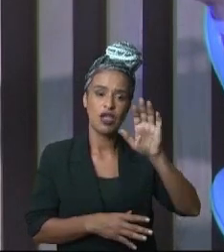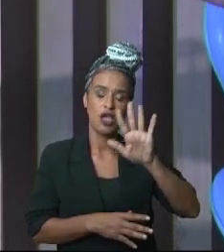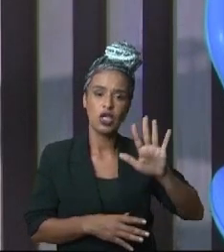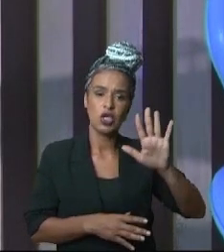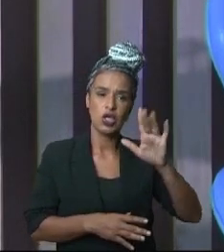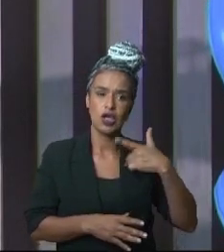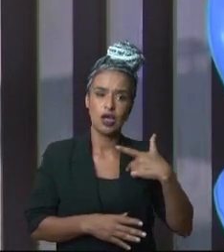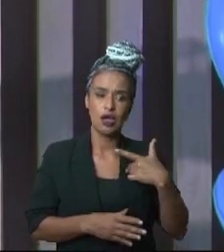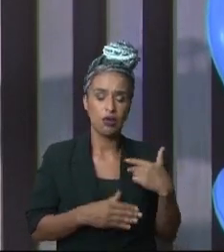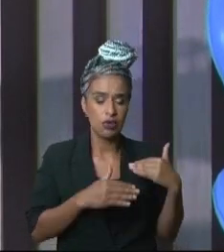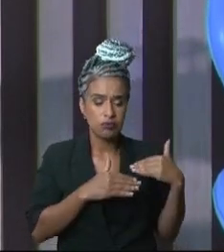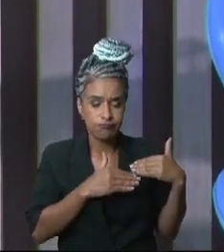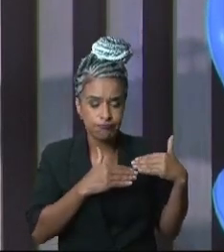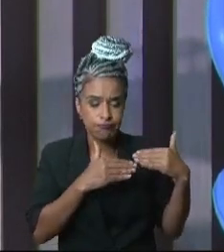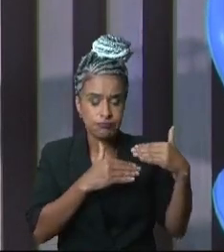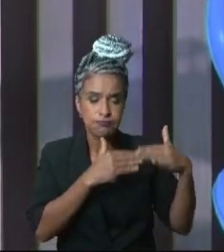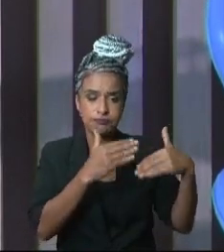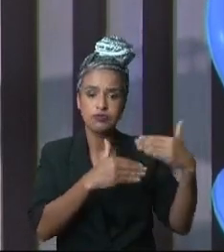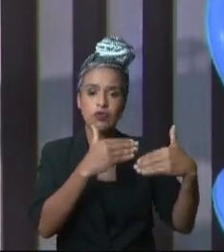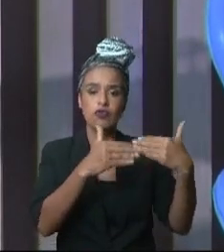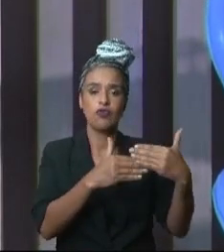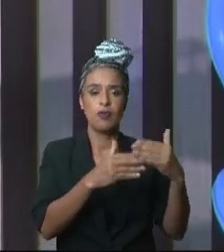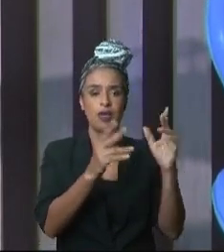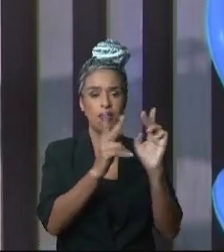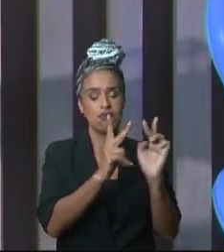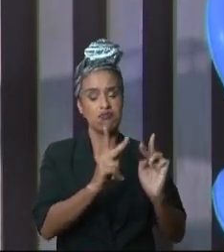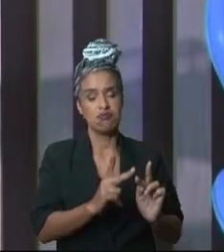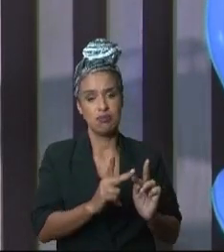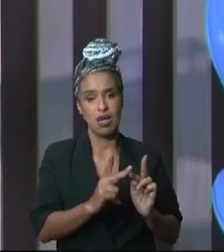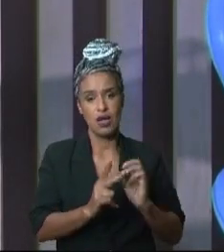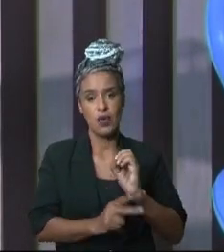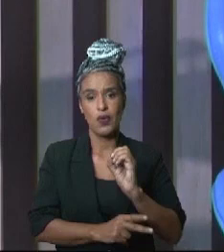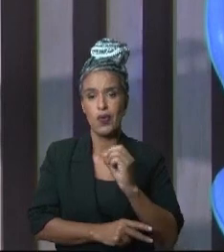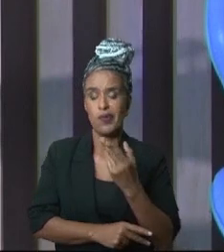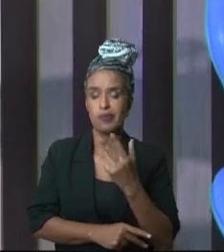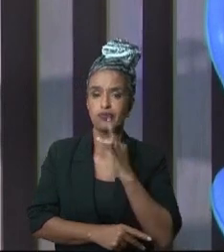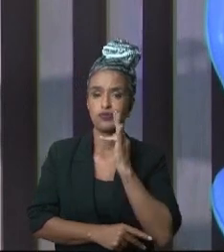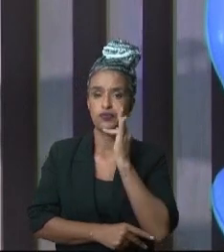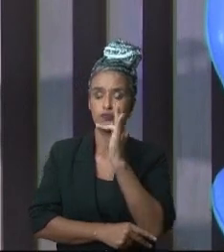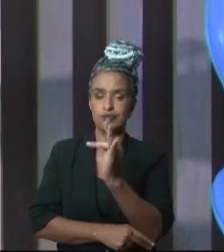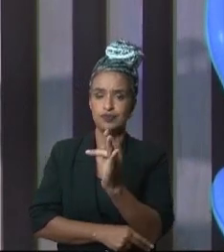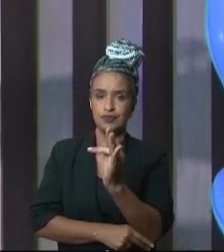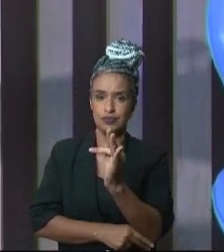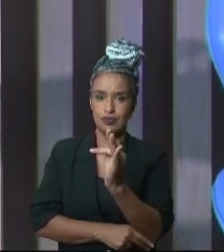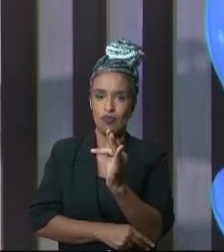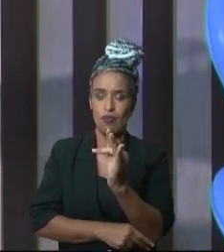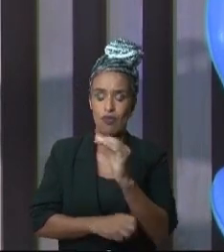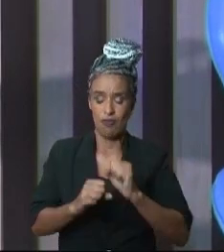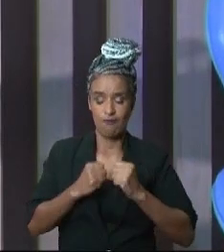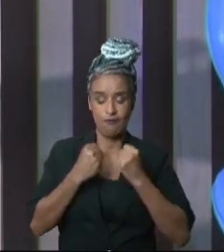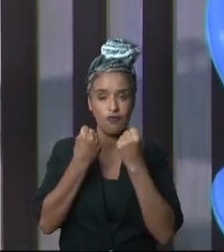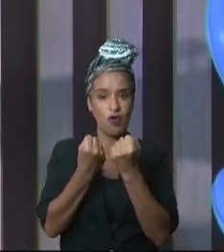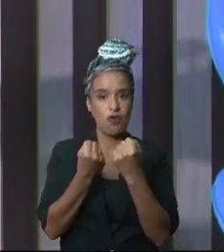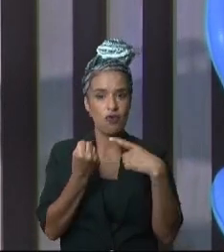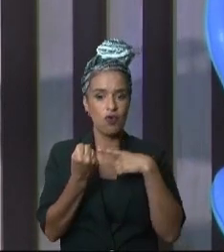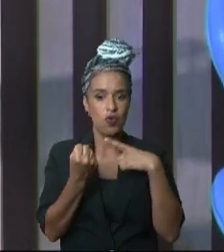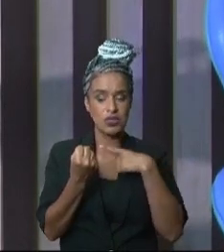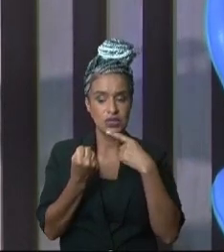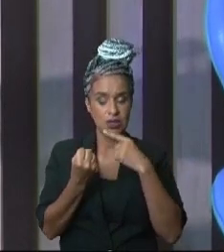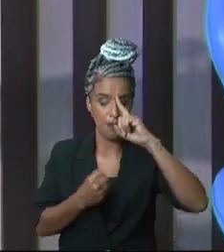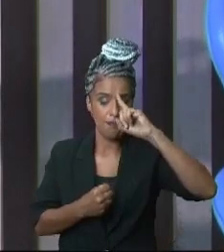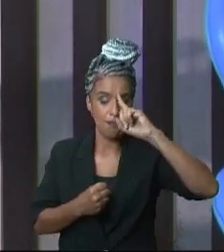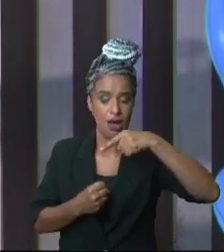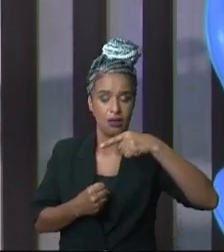futuro de estabilidade e paz ou um futuro onde basicamente a força define os